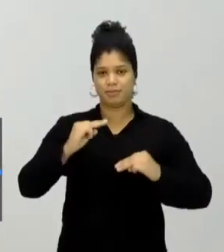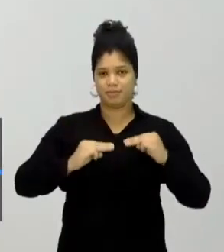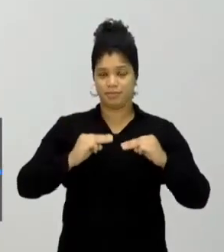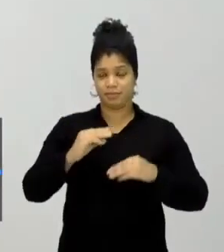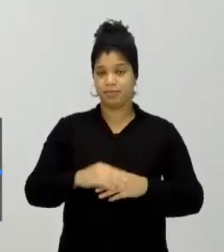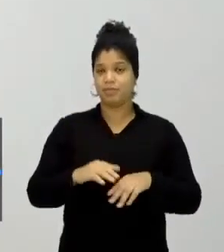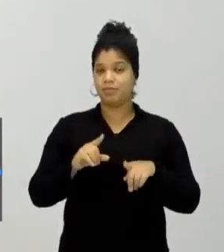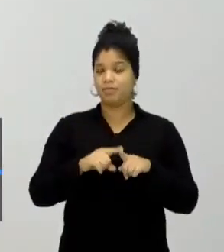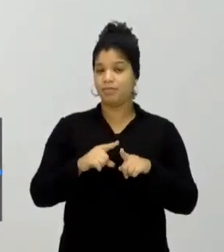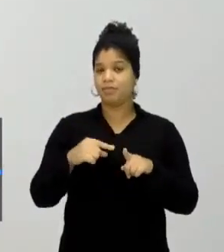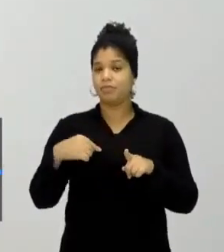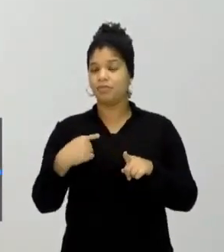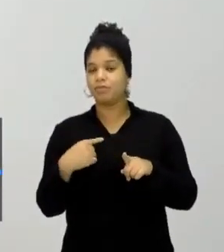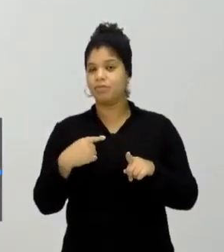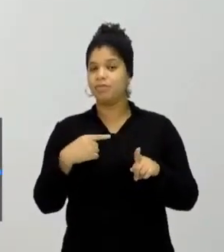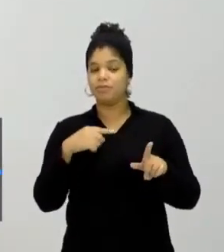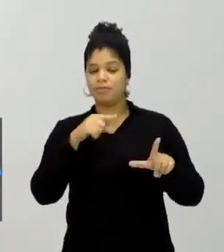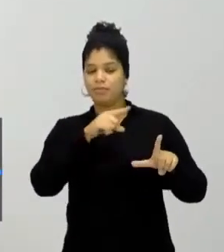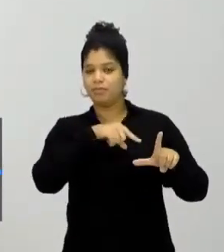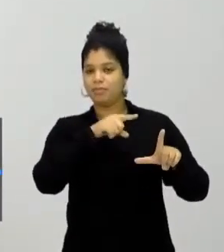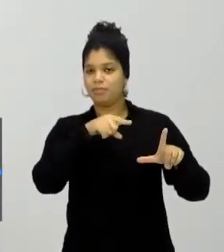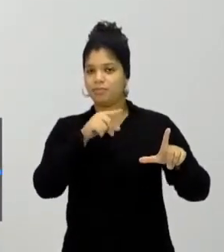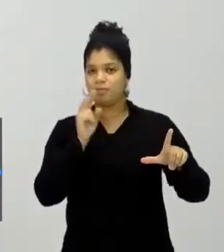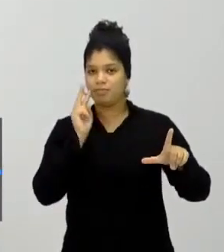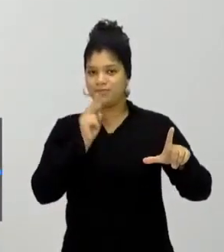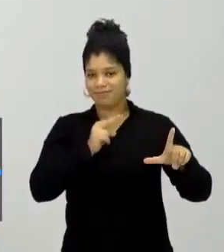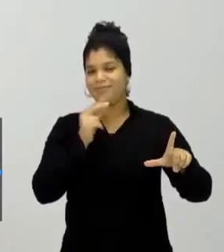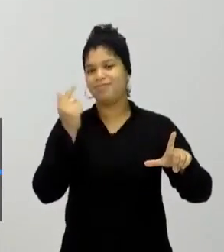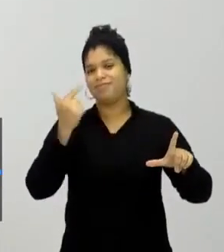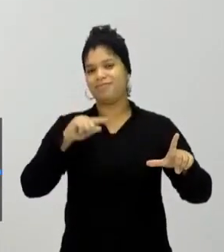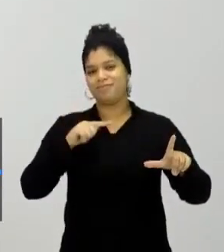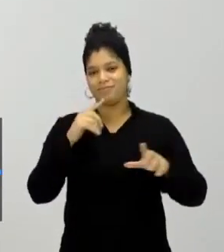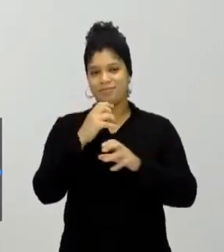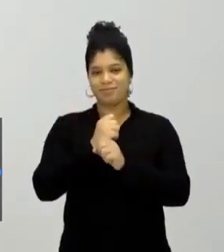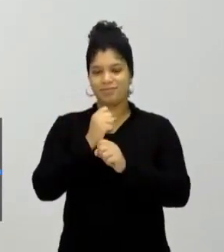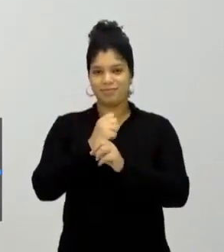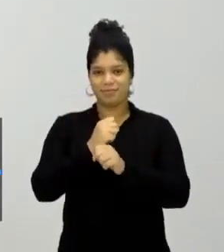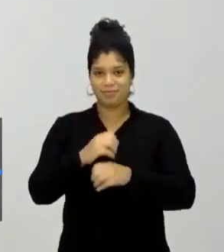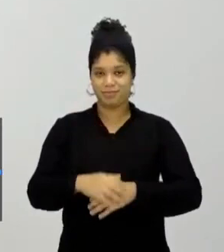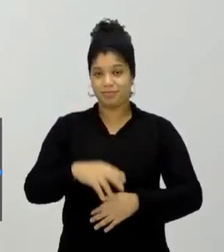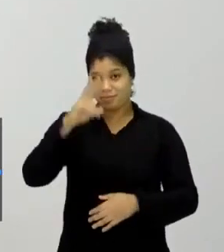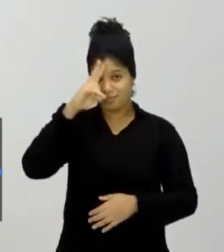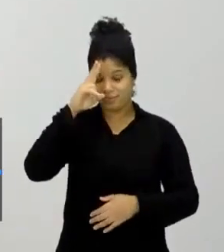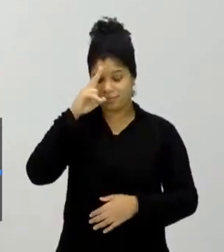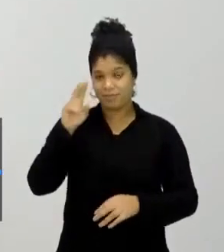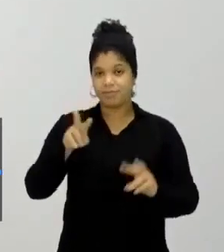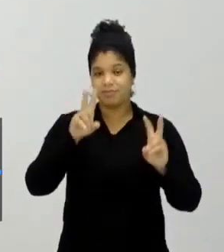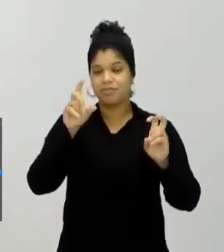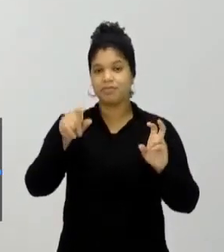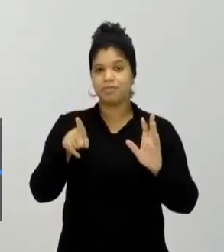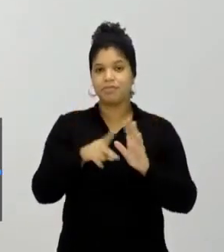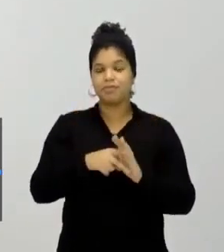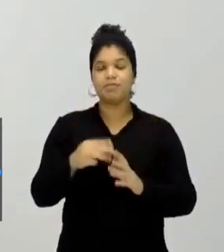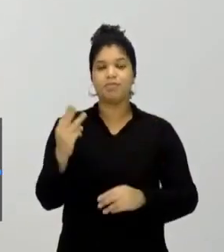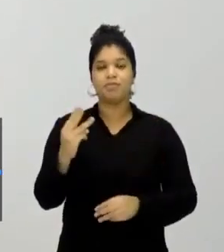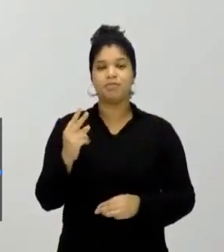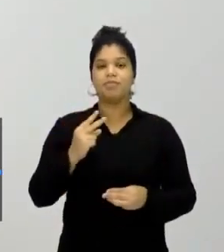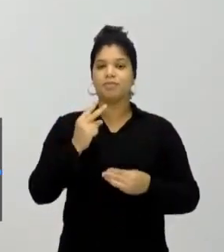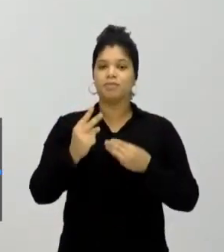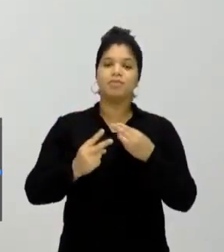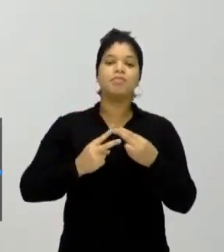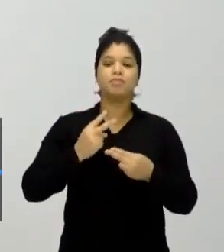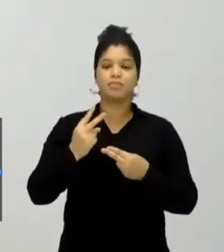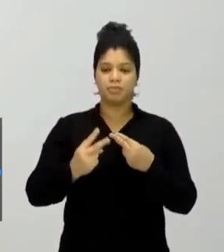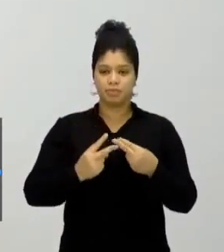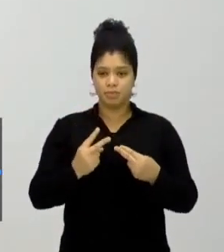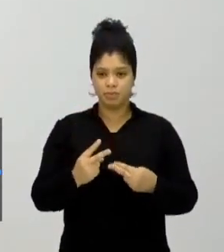calcular observando o gráfico. Ah, interessante. Então, lembre, esse assunto faz parte do terceiro bimestre e a gente está trabalhando aí